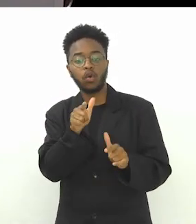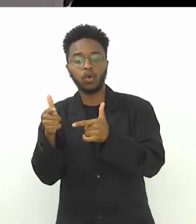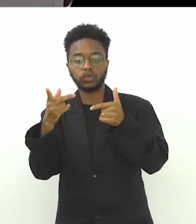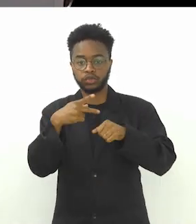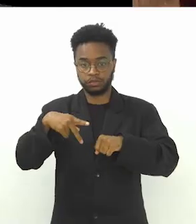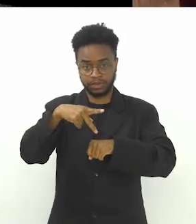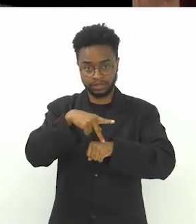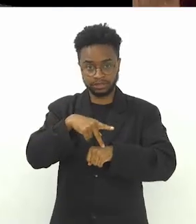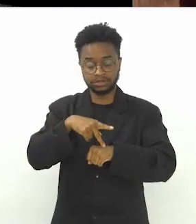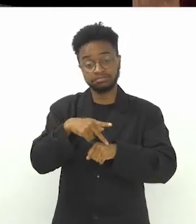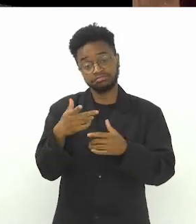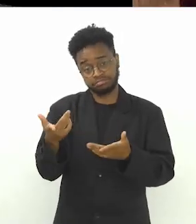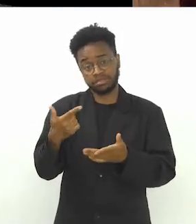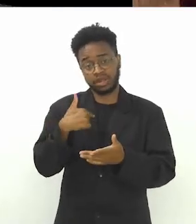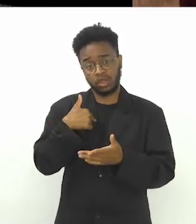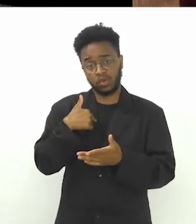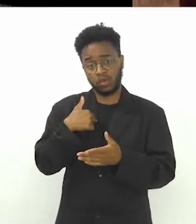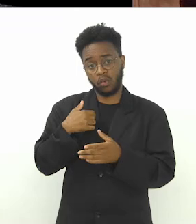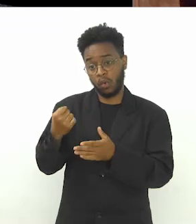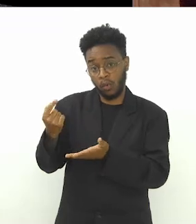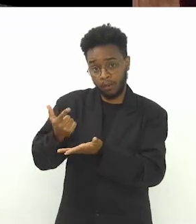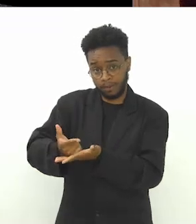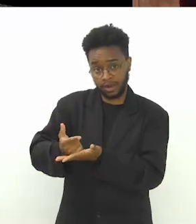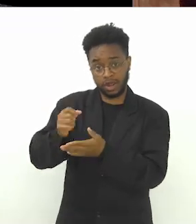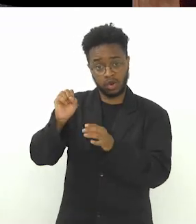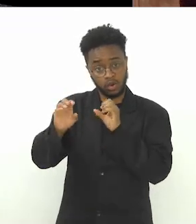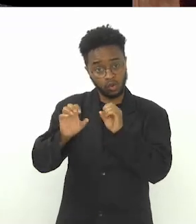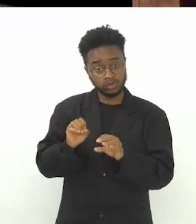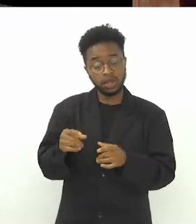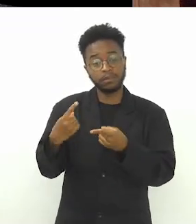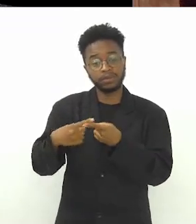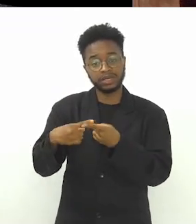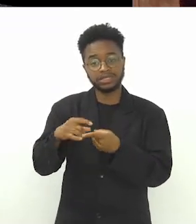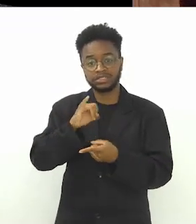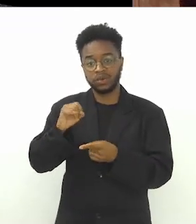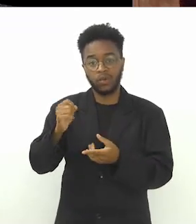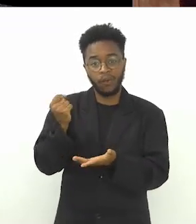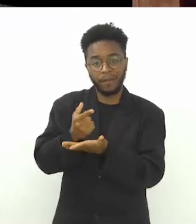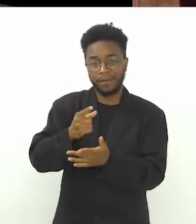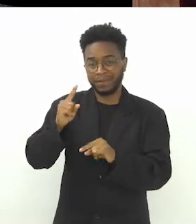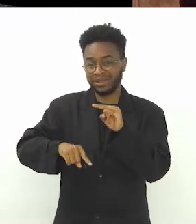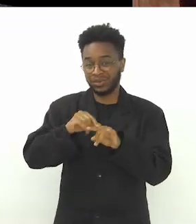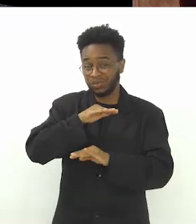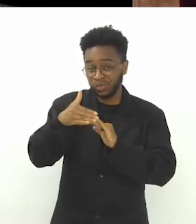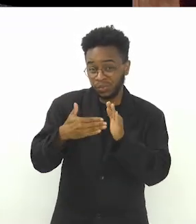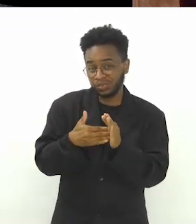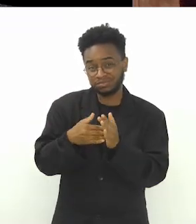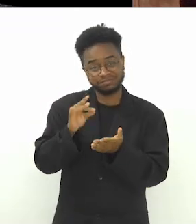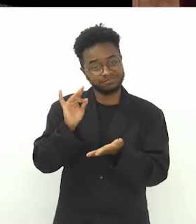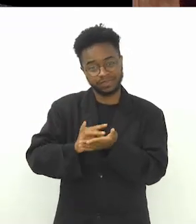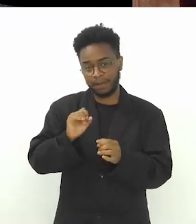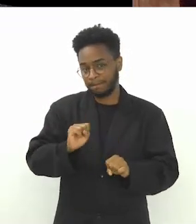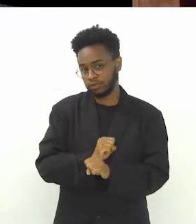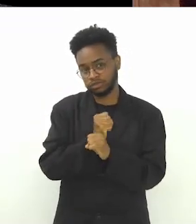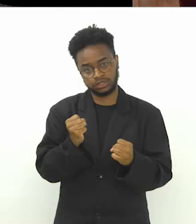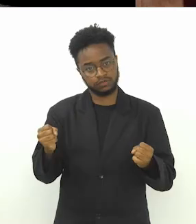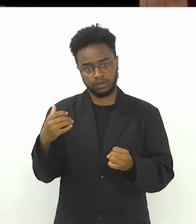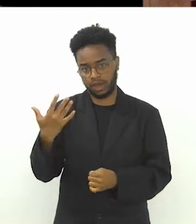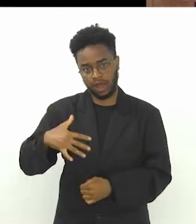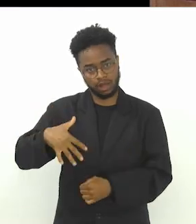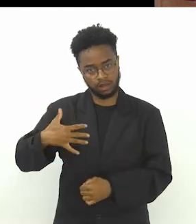fora. Eu importei os LEDs, porque assim, para você importar o produto todo era